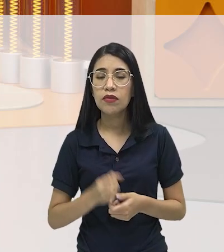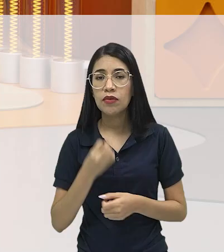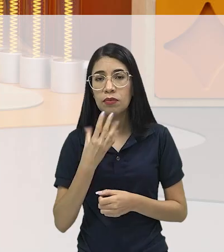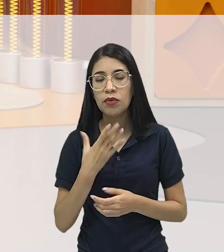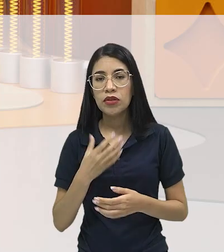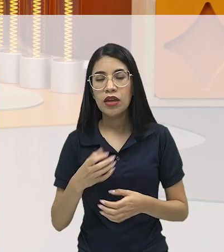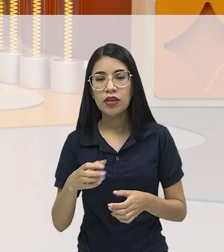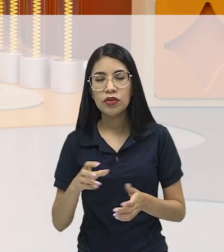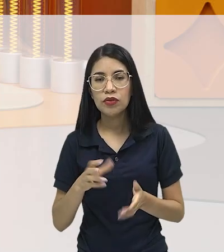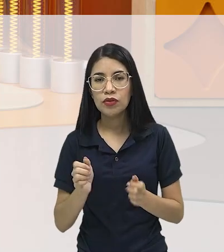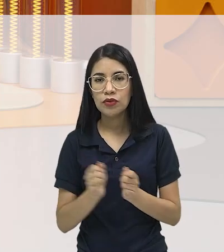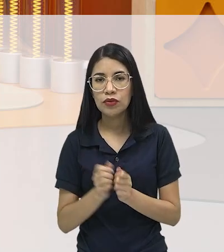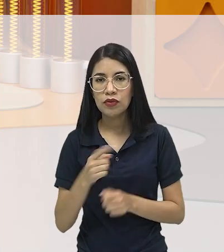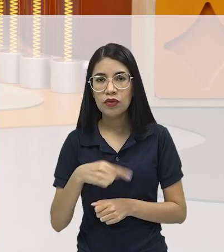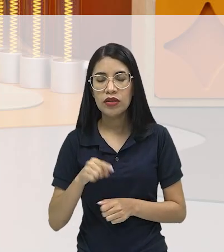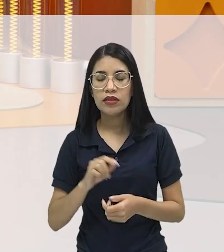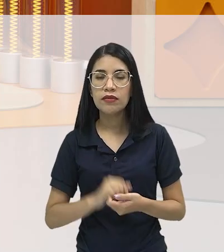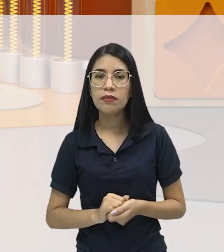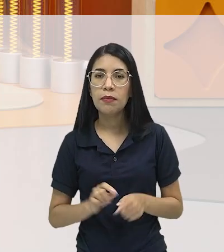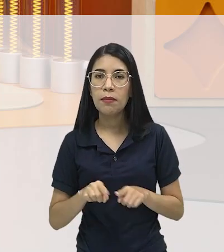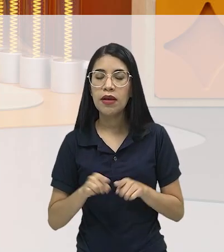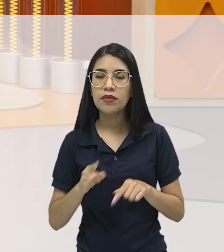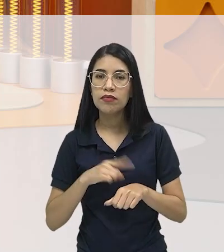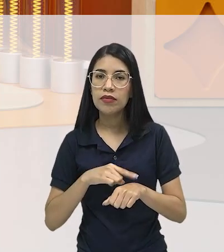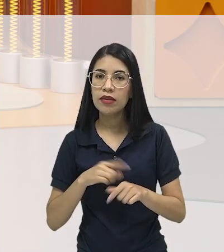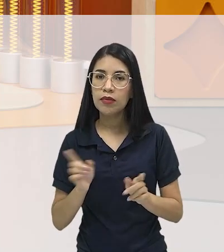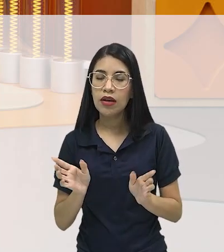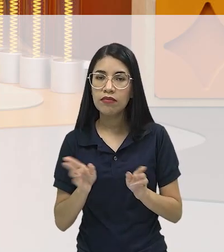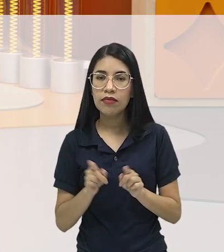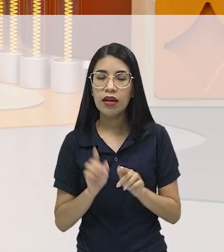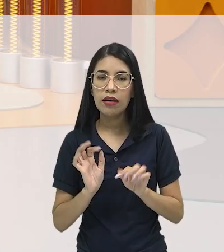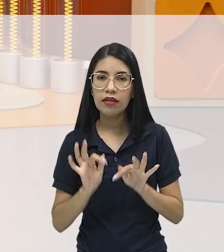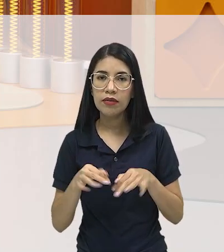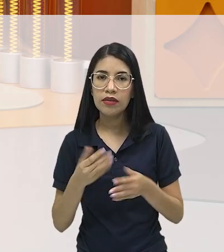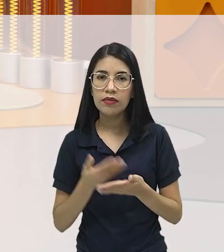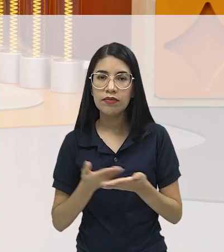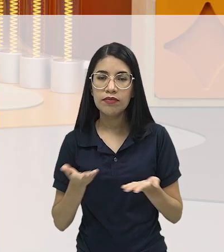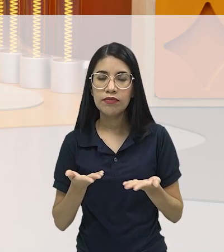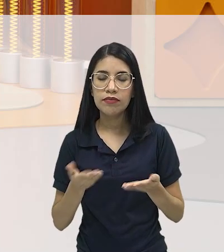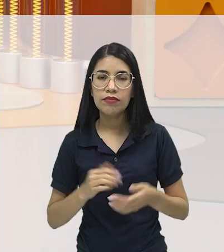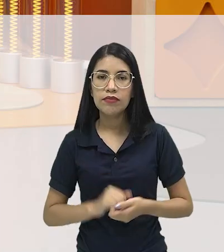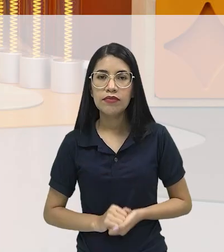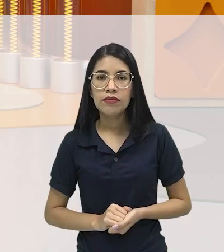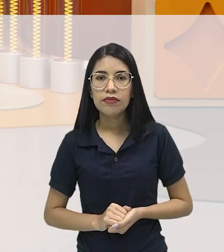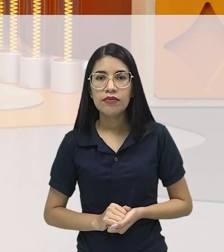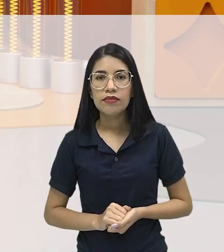muito bom estar aqui com vocês, mas o nosso tempo corre, tá? E essa foi a nossa aula de hoje.